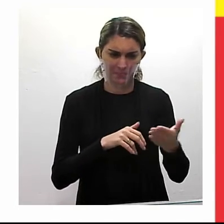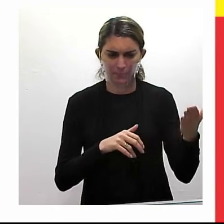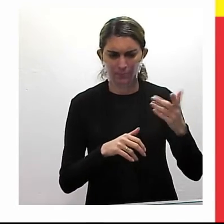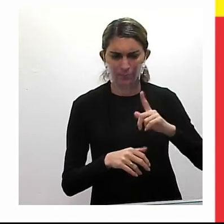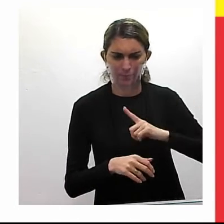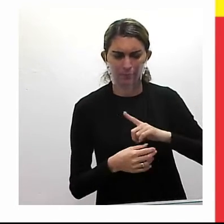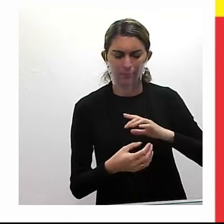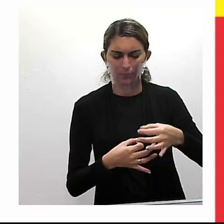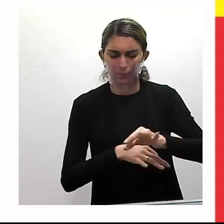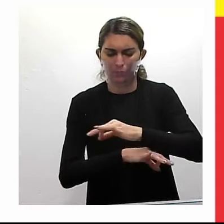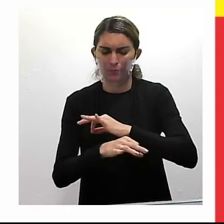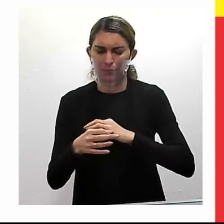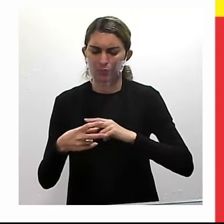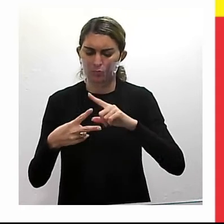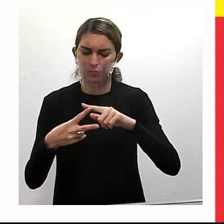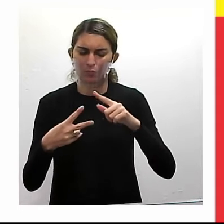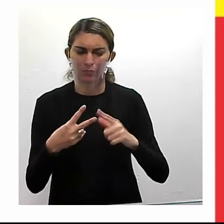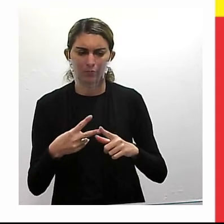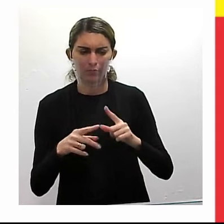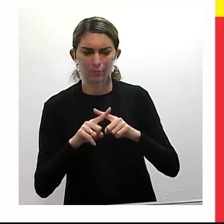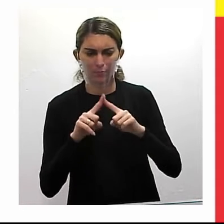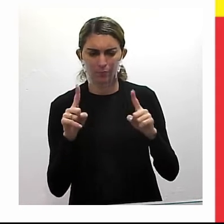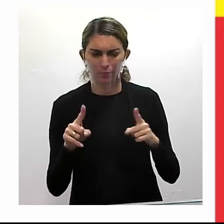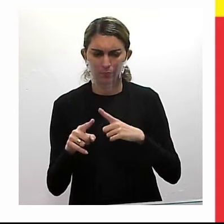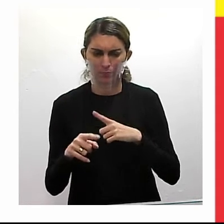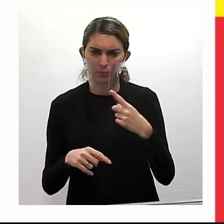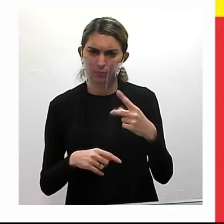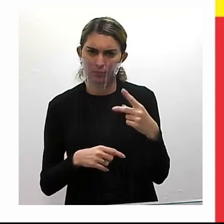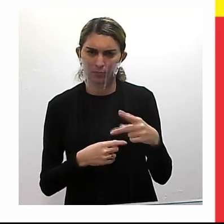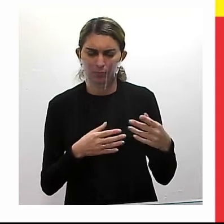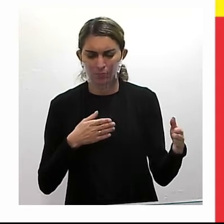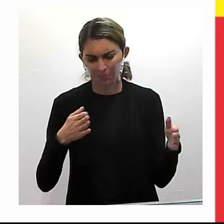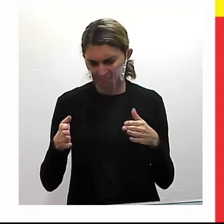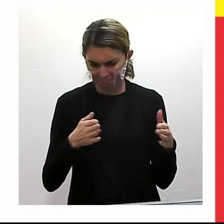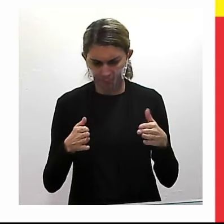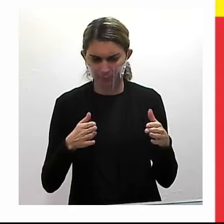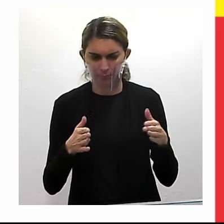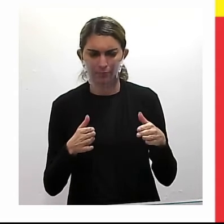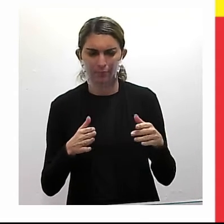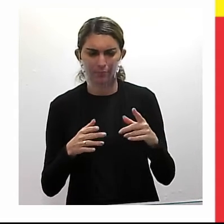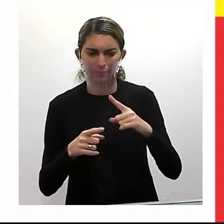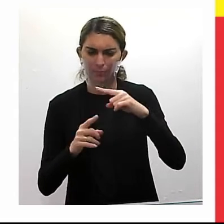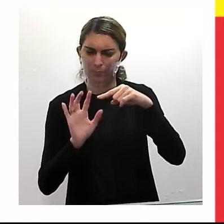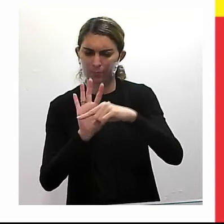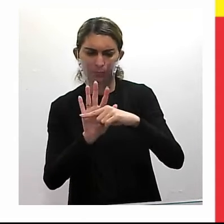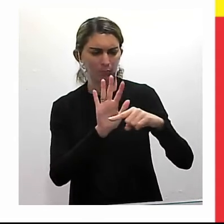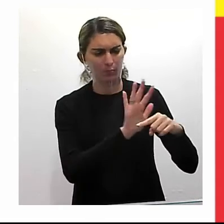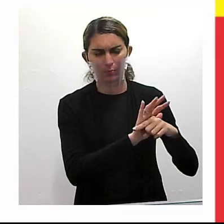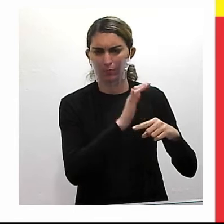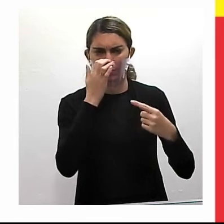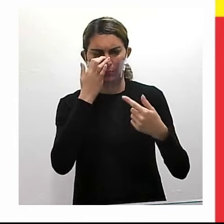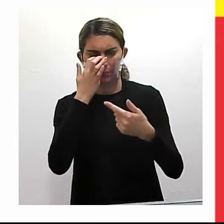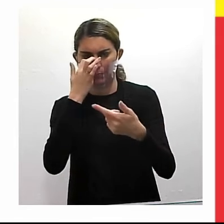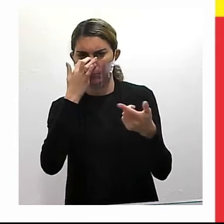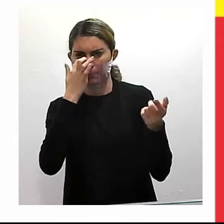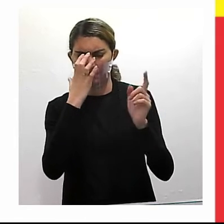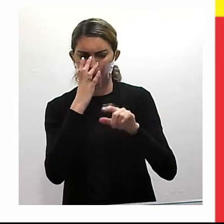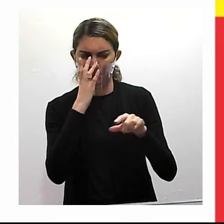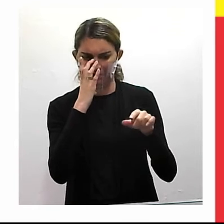uma molécula formada por 2 elementos, mas que o seu momento de polar se anula, então tornando ela